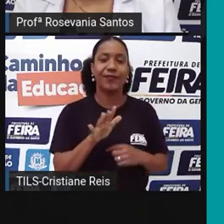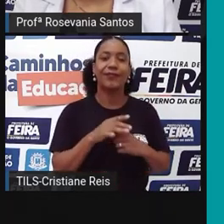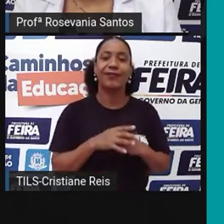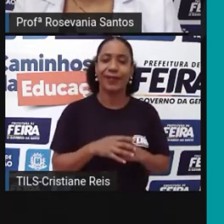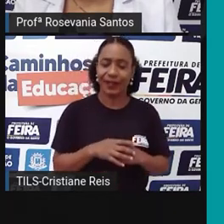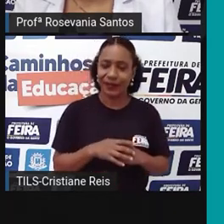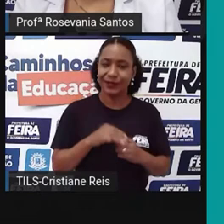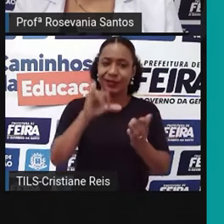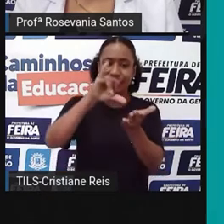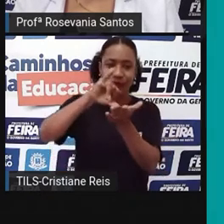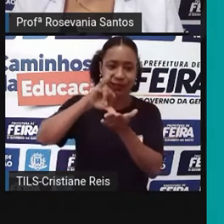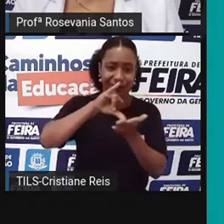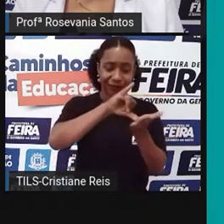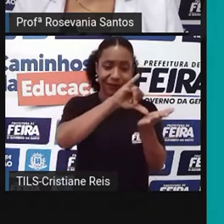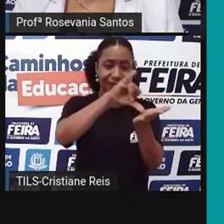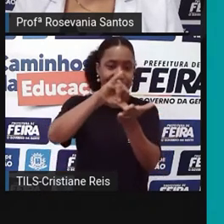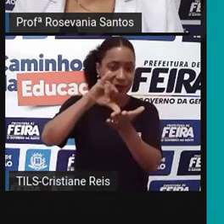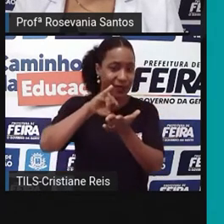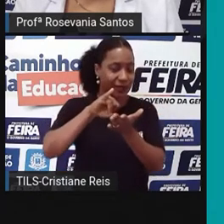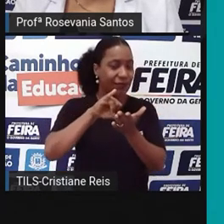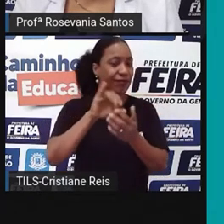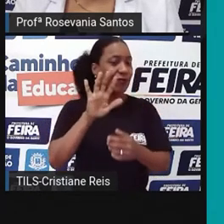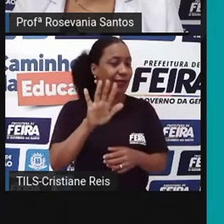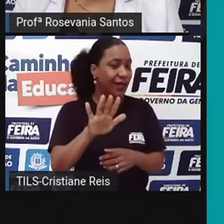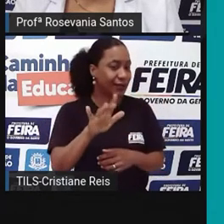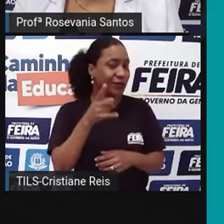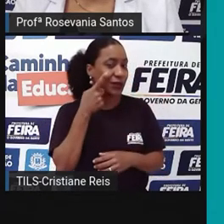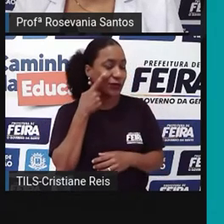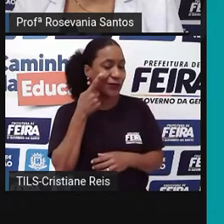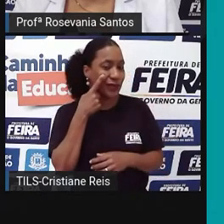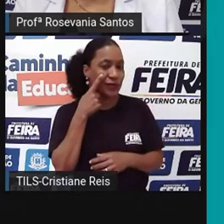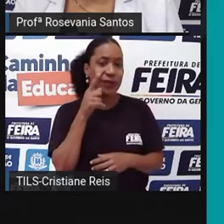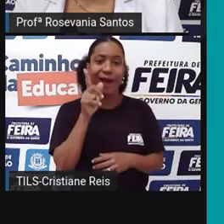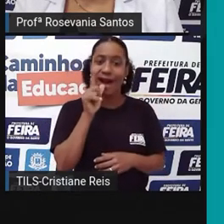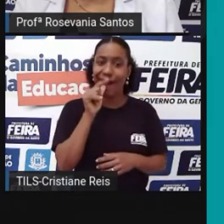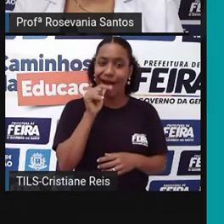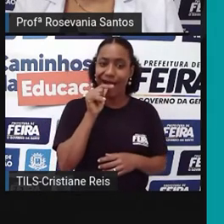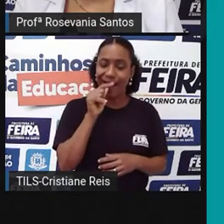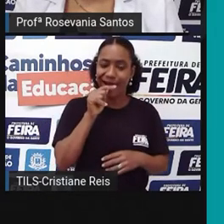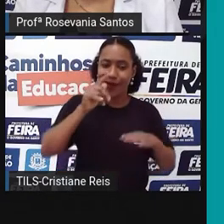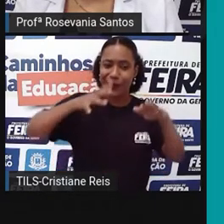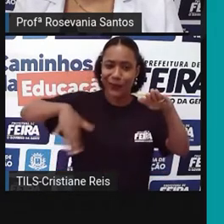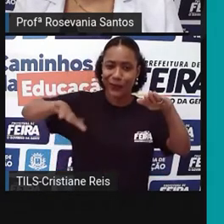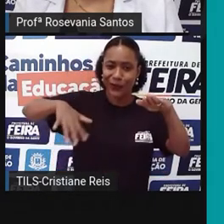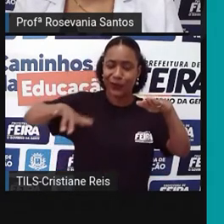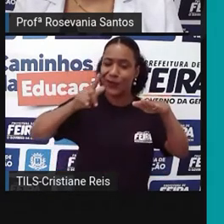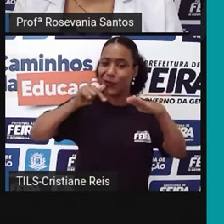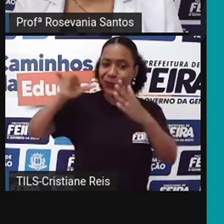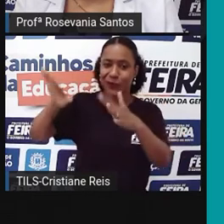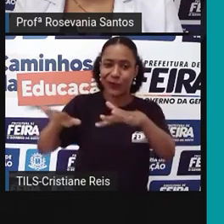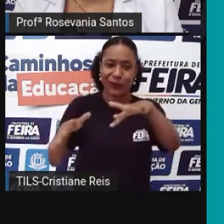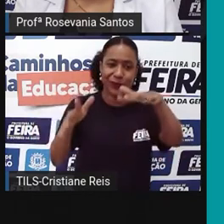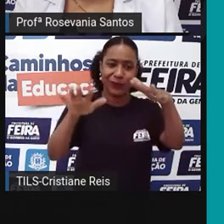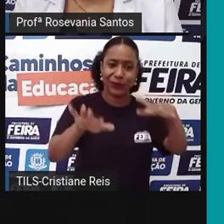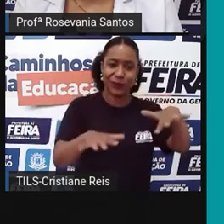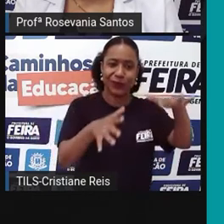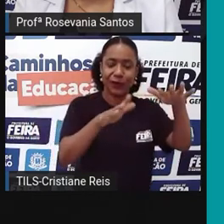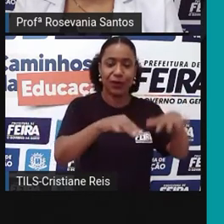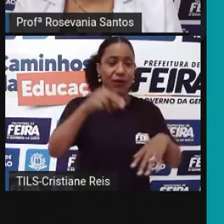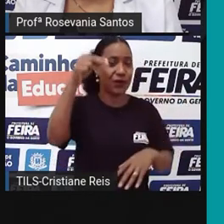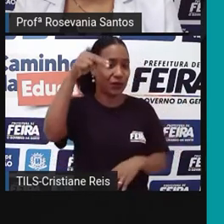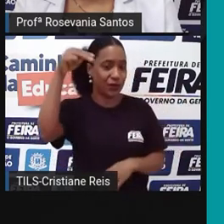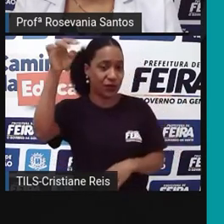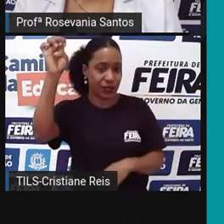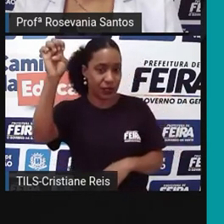nas capitais até. Mas quando eu pego o litoral brasileiro, né, envolvendo a parte do Nordeste, envolvendo a parte